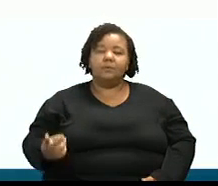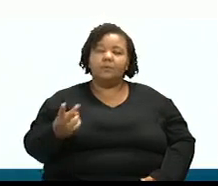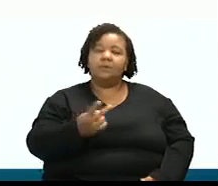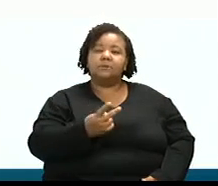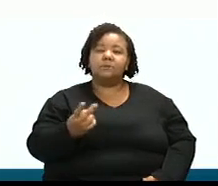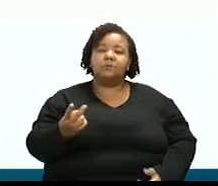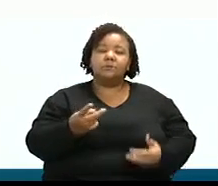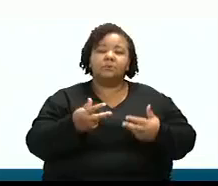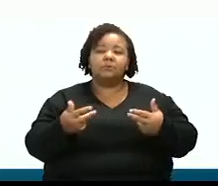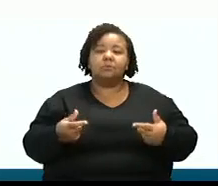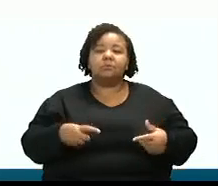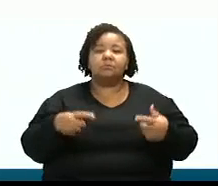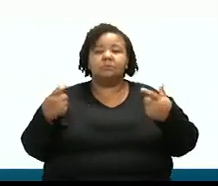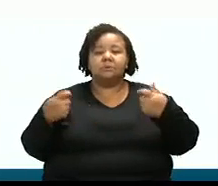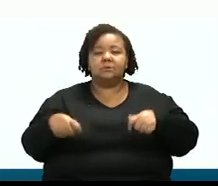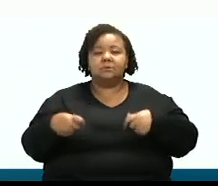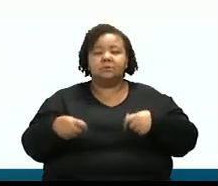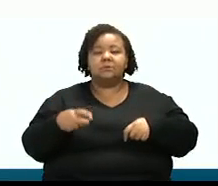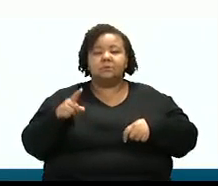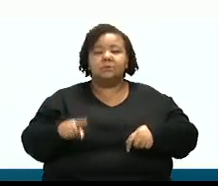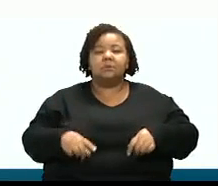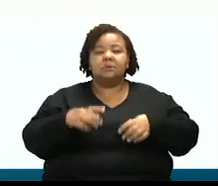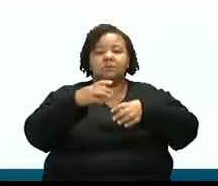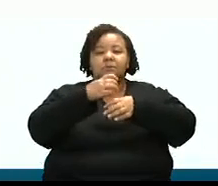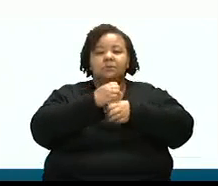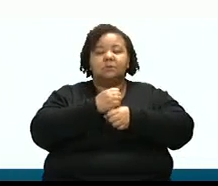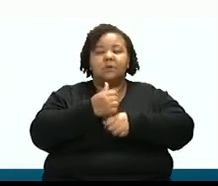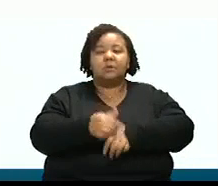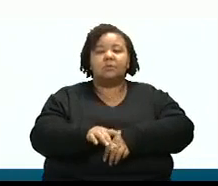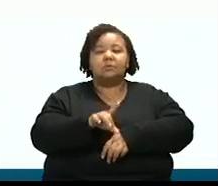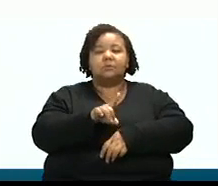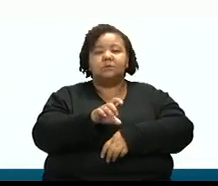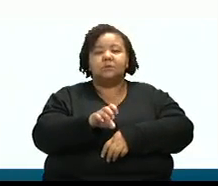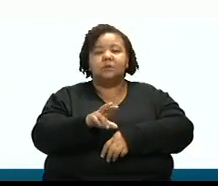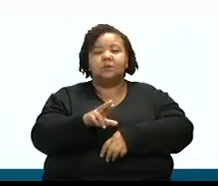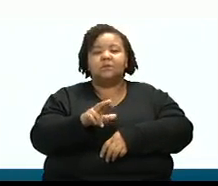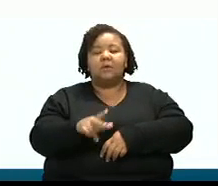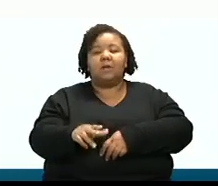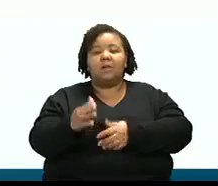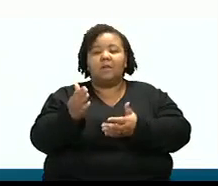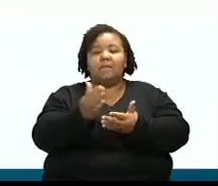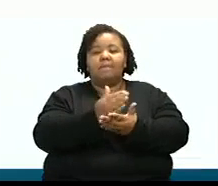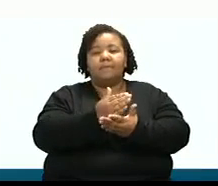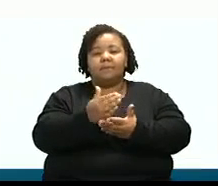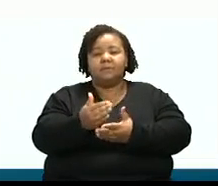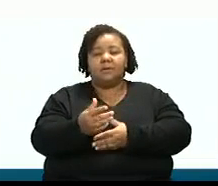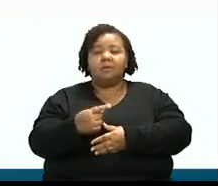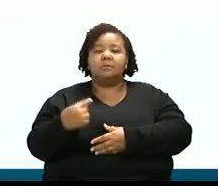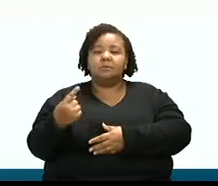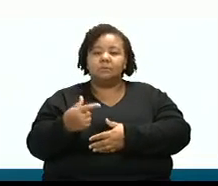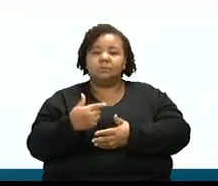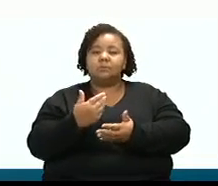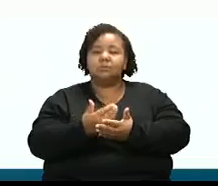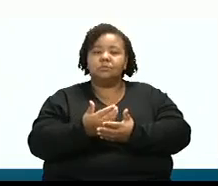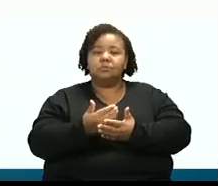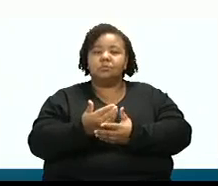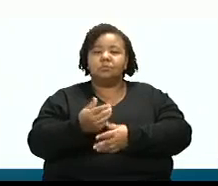operações vão necessitar do cálculo de derivadas parciais. Nós vamos estudar essas